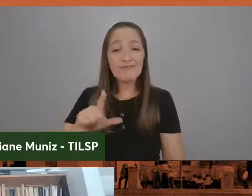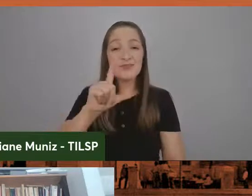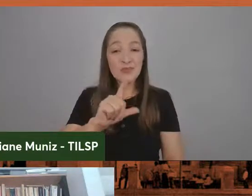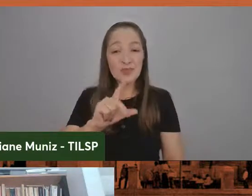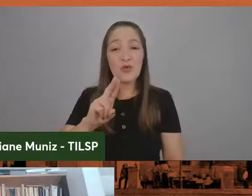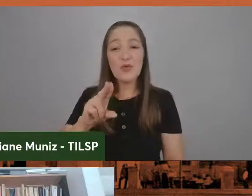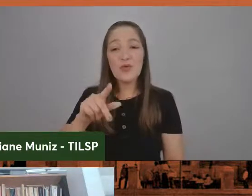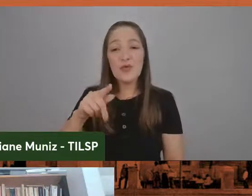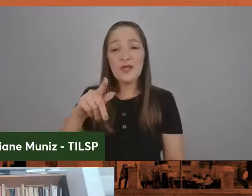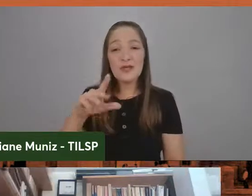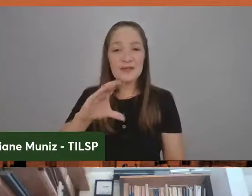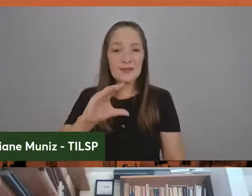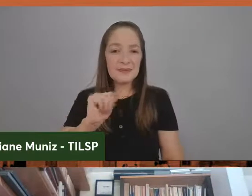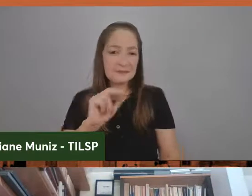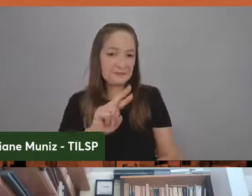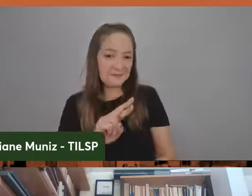UFSCar.